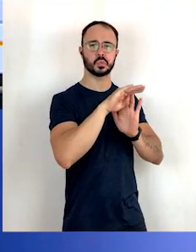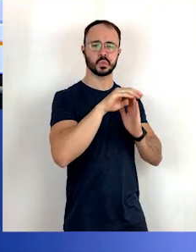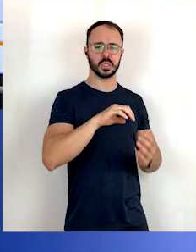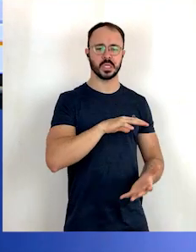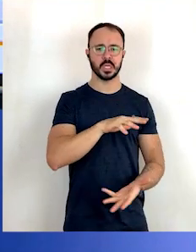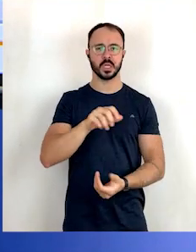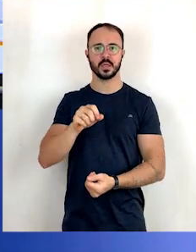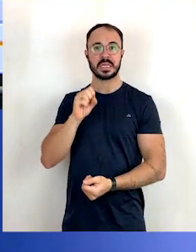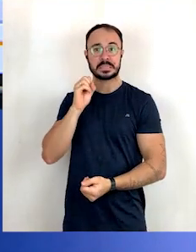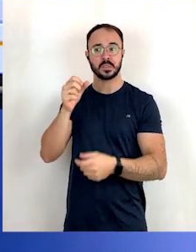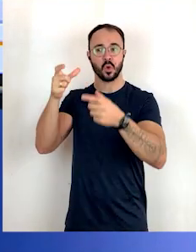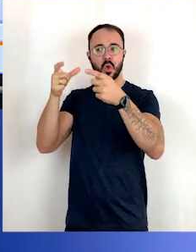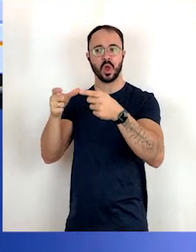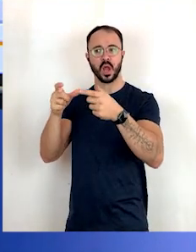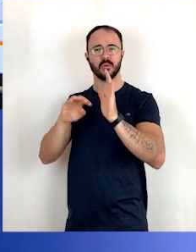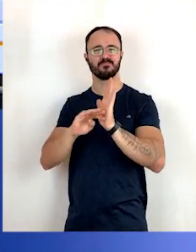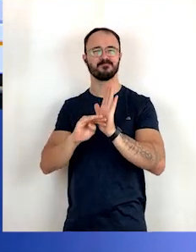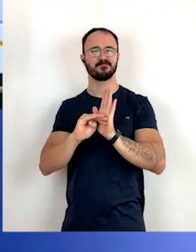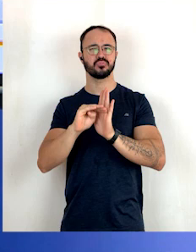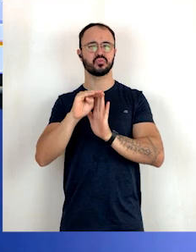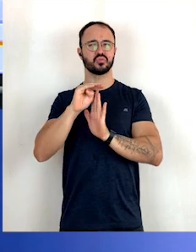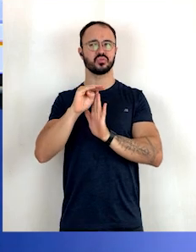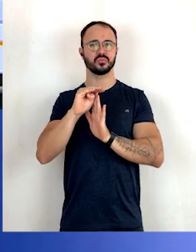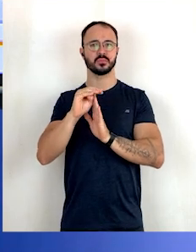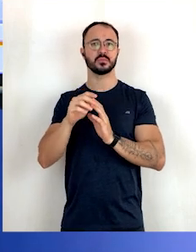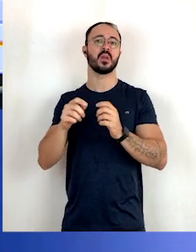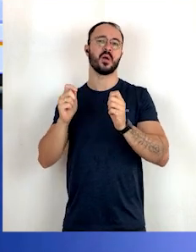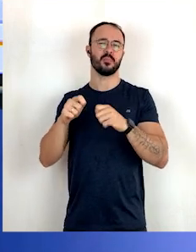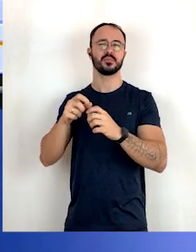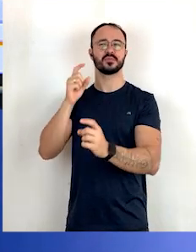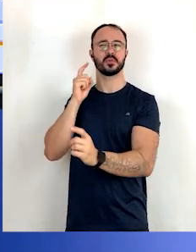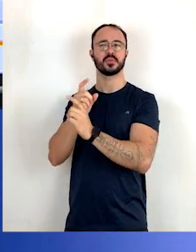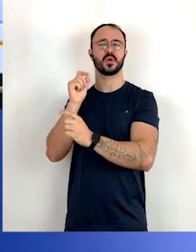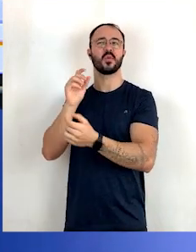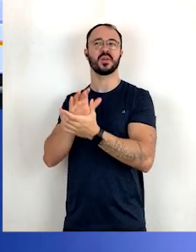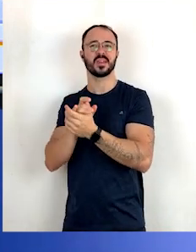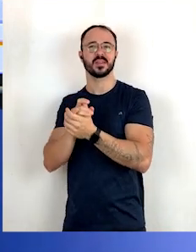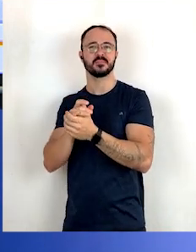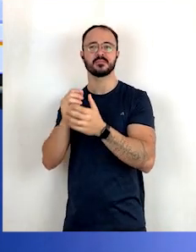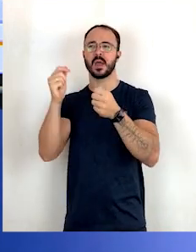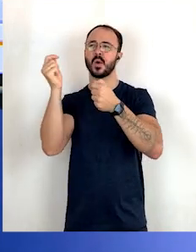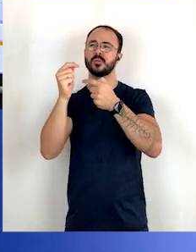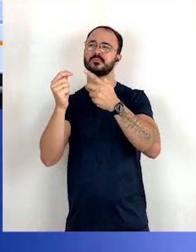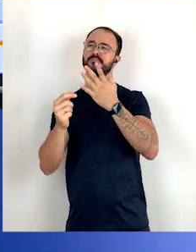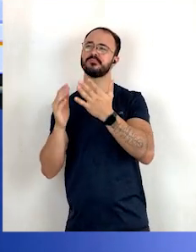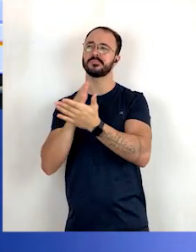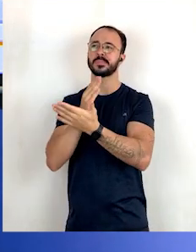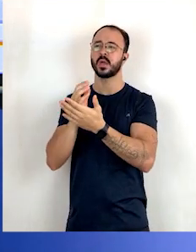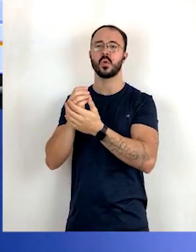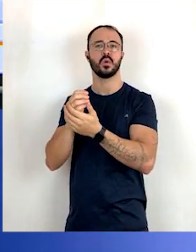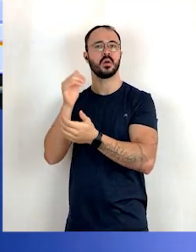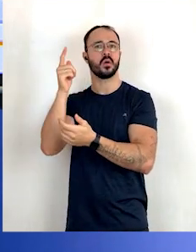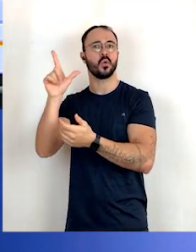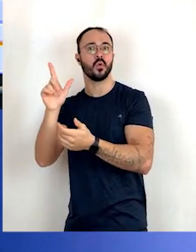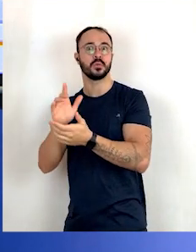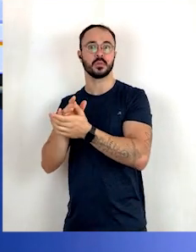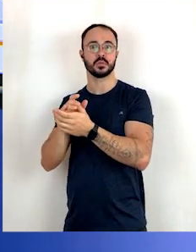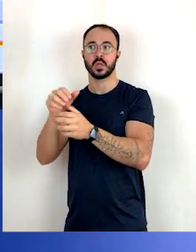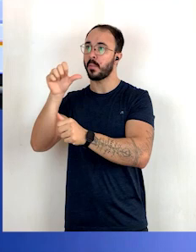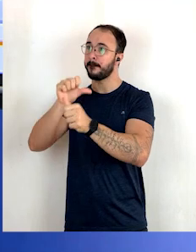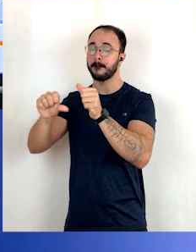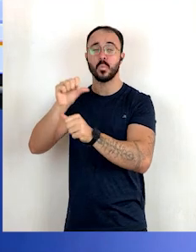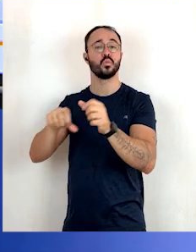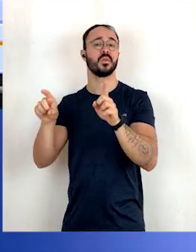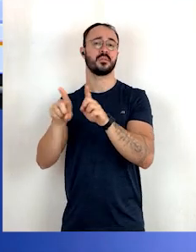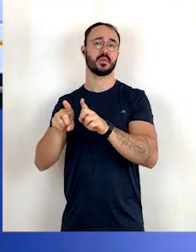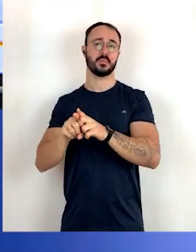variáveis meteorológicas sejam influenciadas. Ou seja, se eu tenho um aquecimento do nível do mar, se eu tenho um aquecimento dos oceanos, eu tenho um sistema de